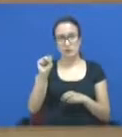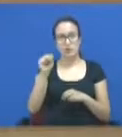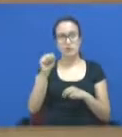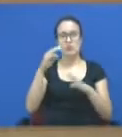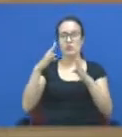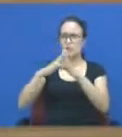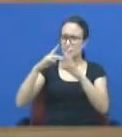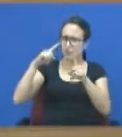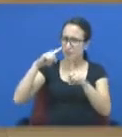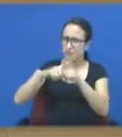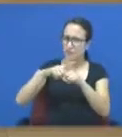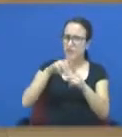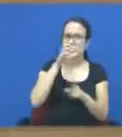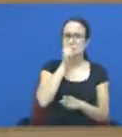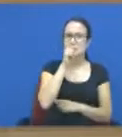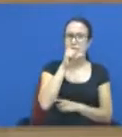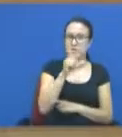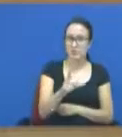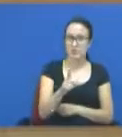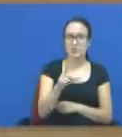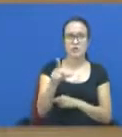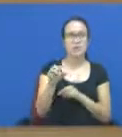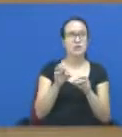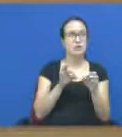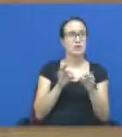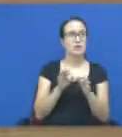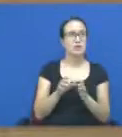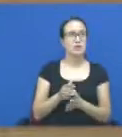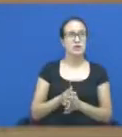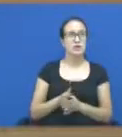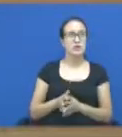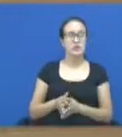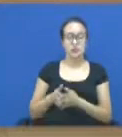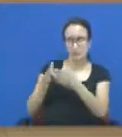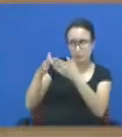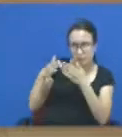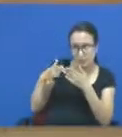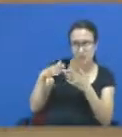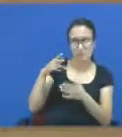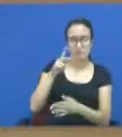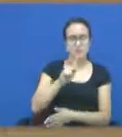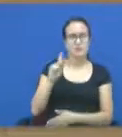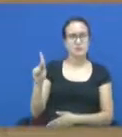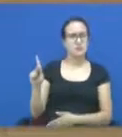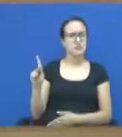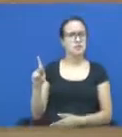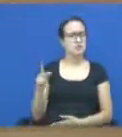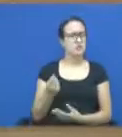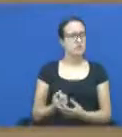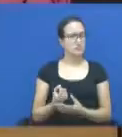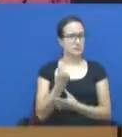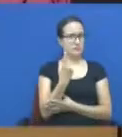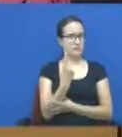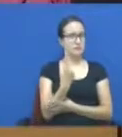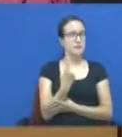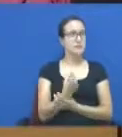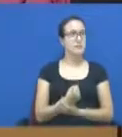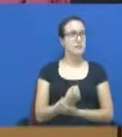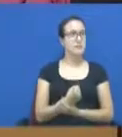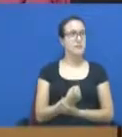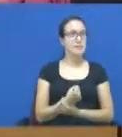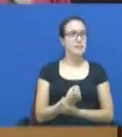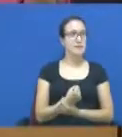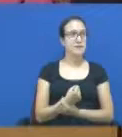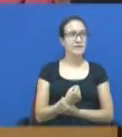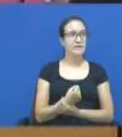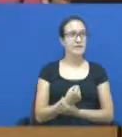de Limeira. O projeto não contém emendas, os pareceres são pela ordem, vereador Raul. Estou confuso